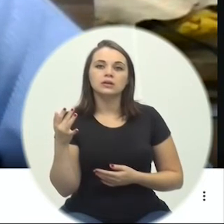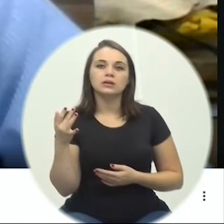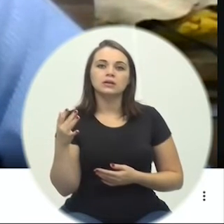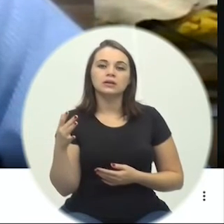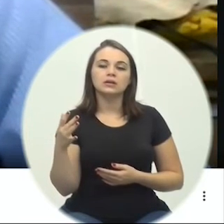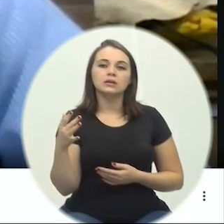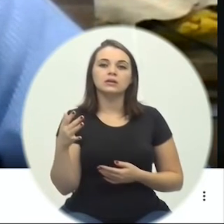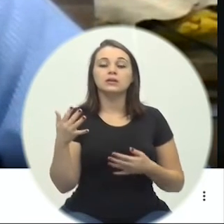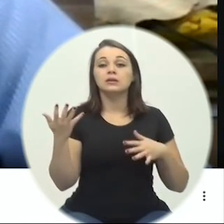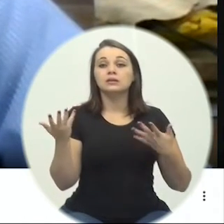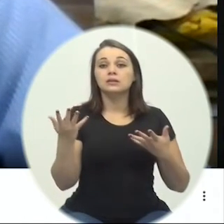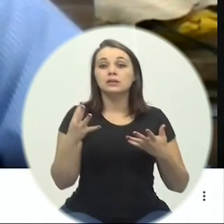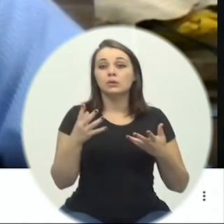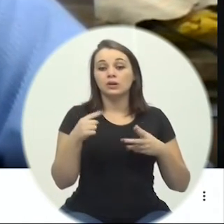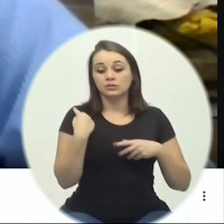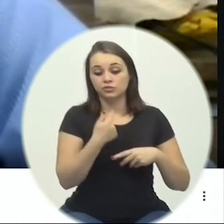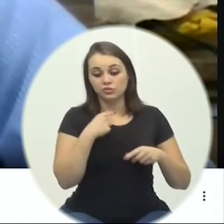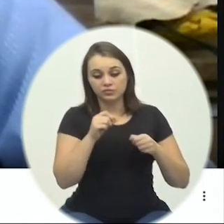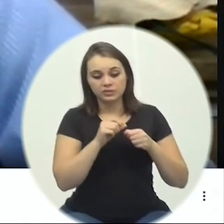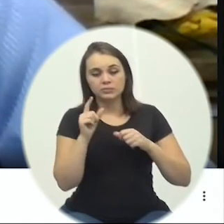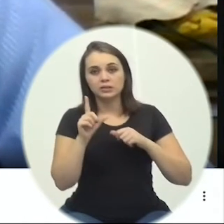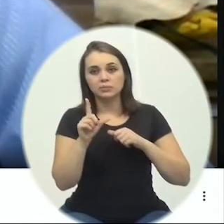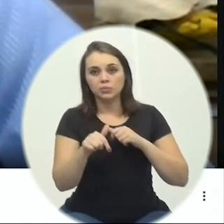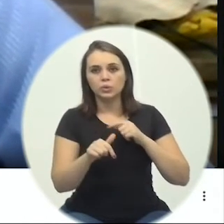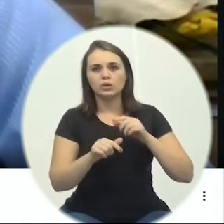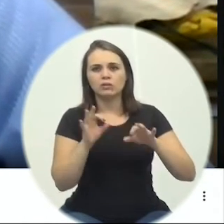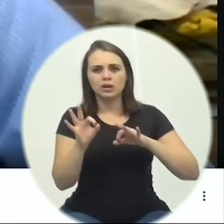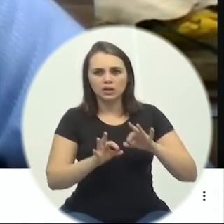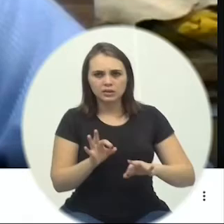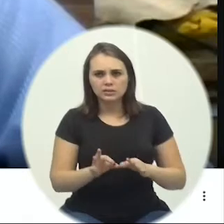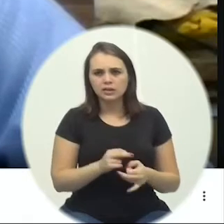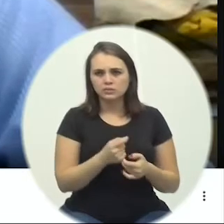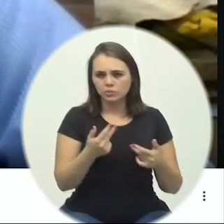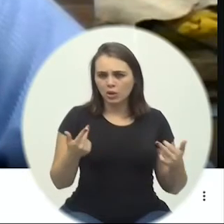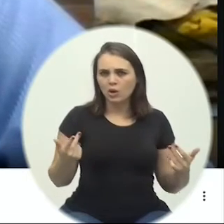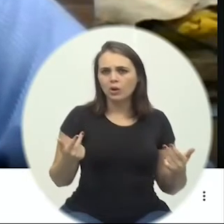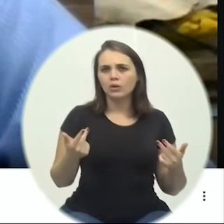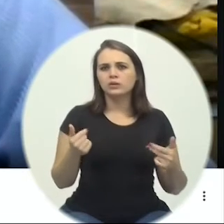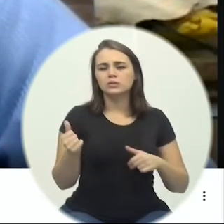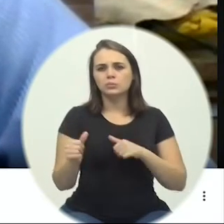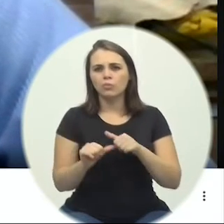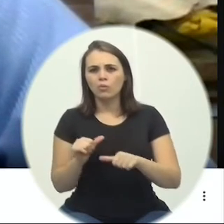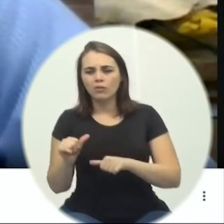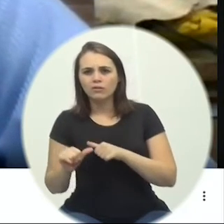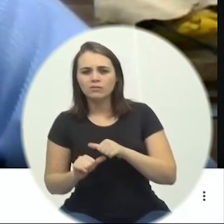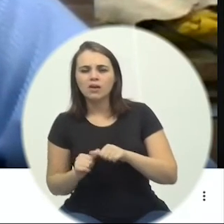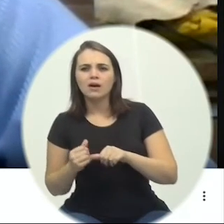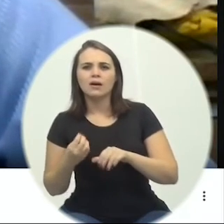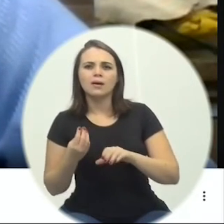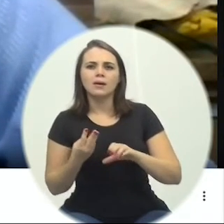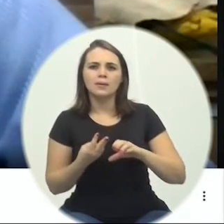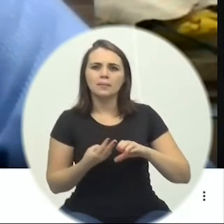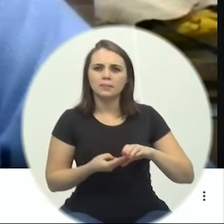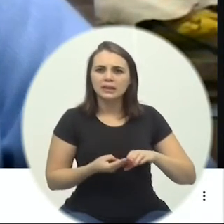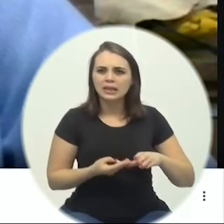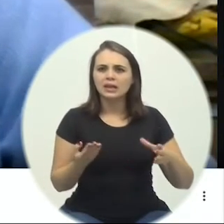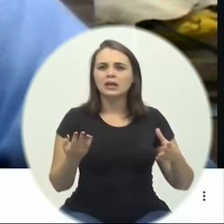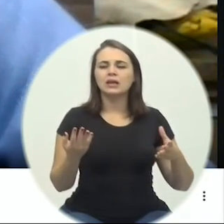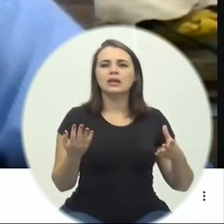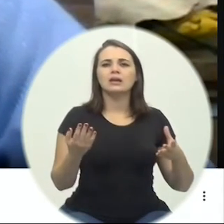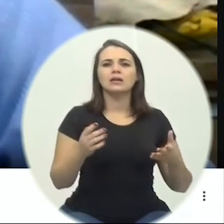fazer alterações pontuais. Eu me lembro que o Ferrarese fez a alteração da Mineira, o Tita fez do São Roque, eu